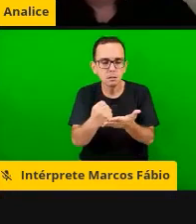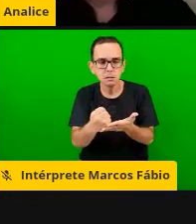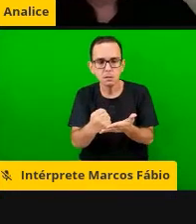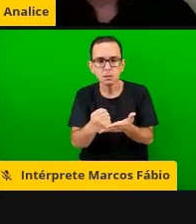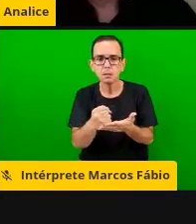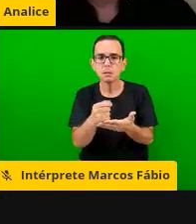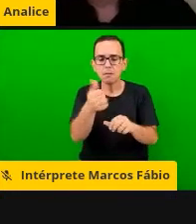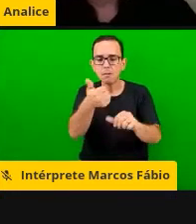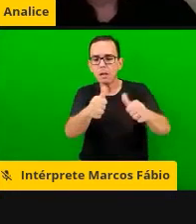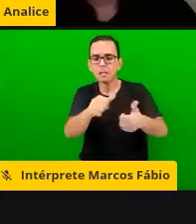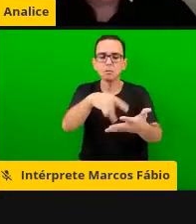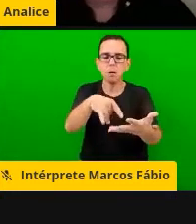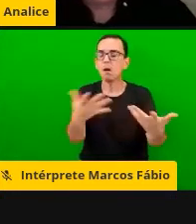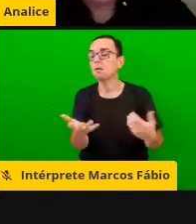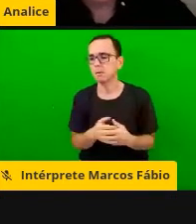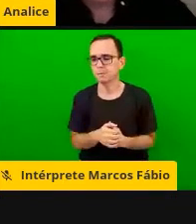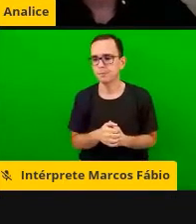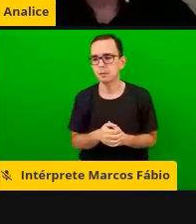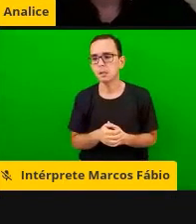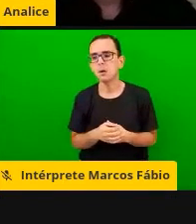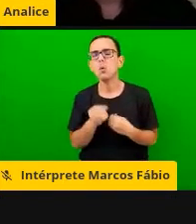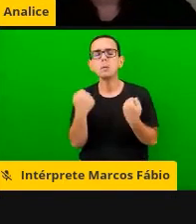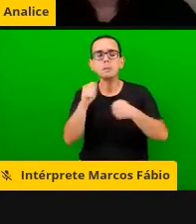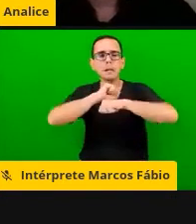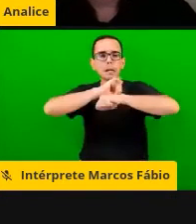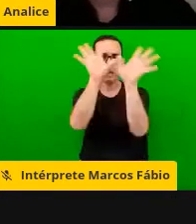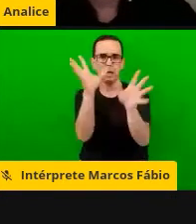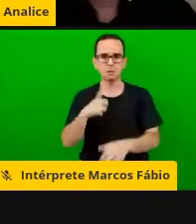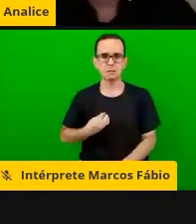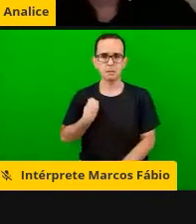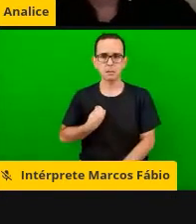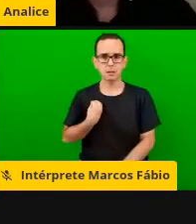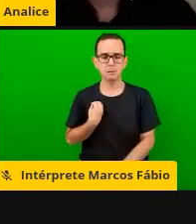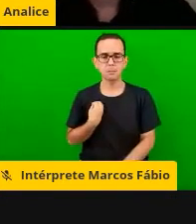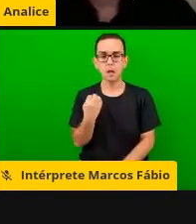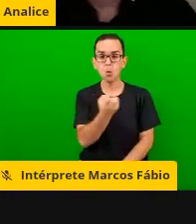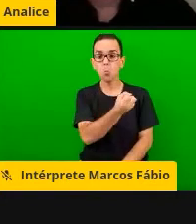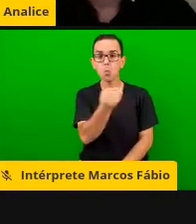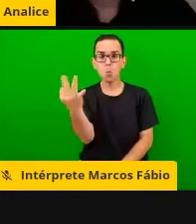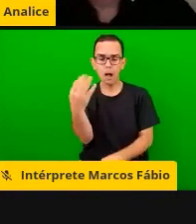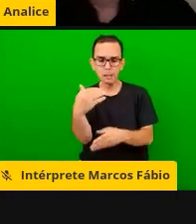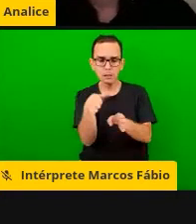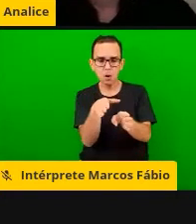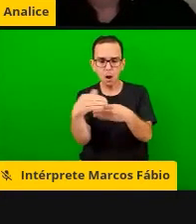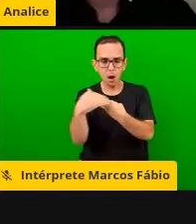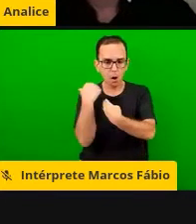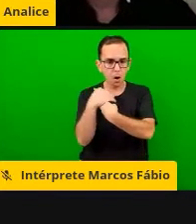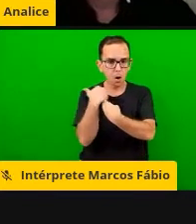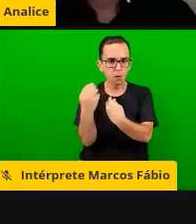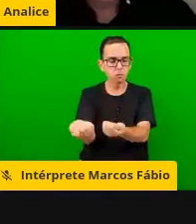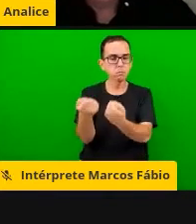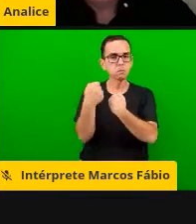avaliações. Mas o que a gente tem que ter claro, né, na nossa vida? Quais as orientações que foram dadas, né, que saiu